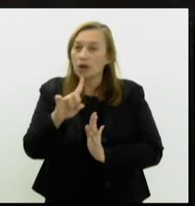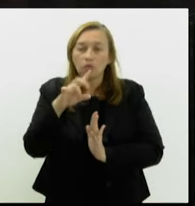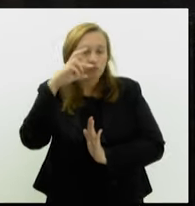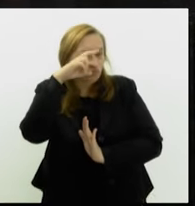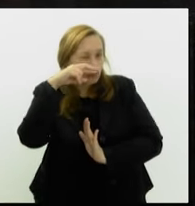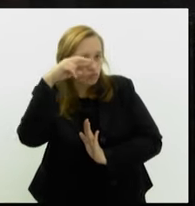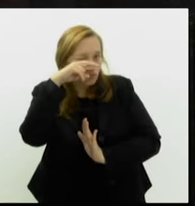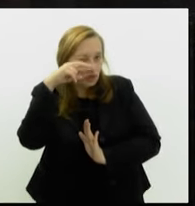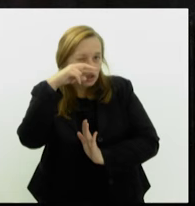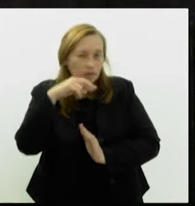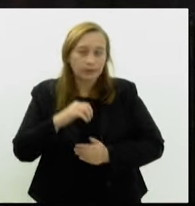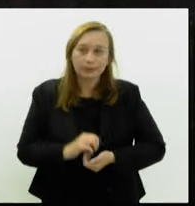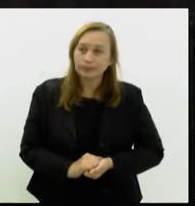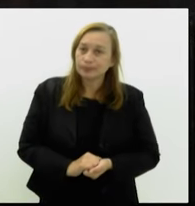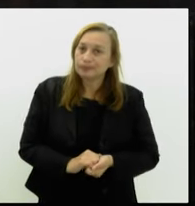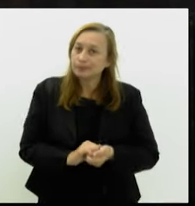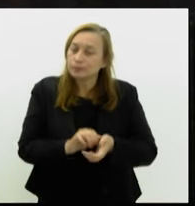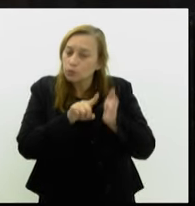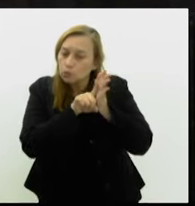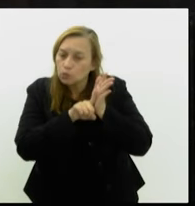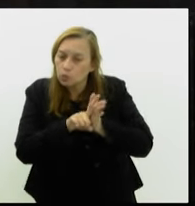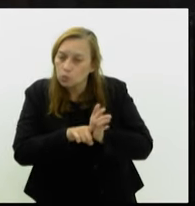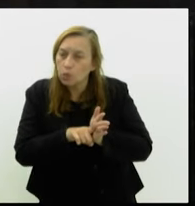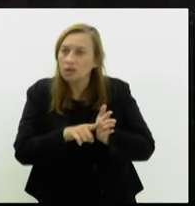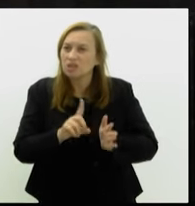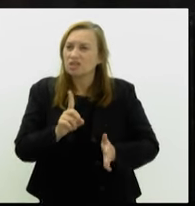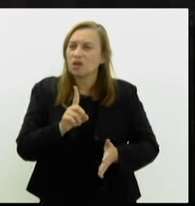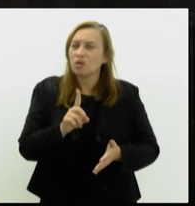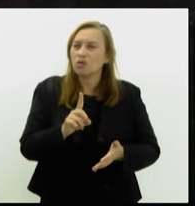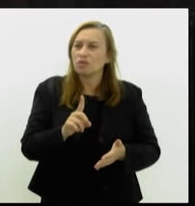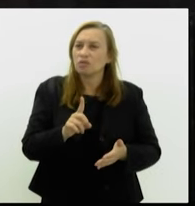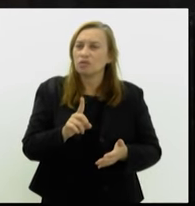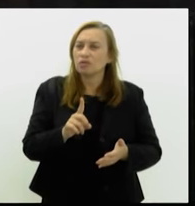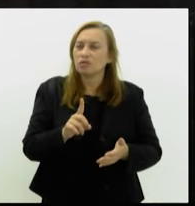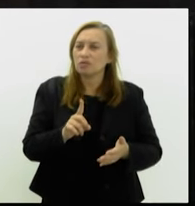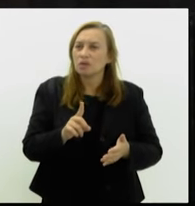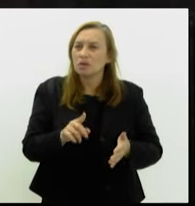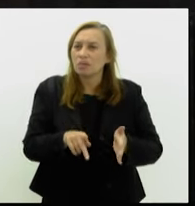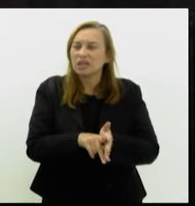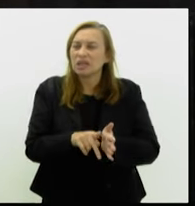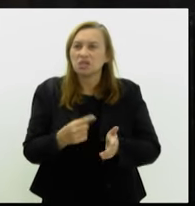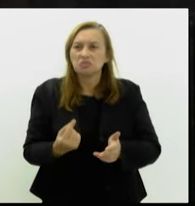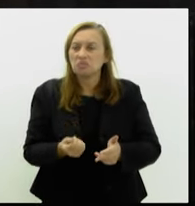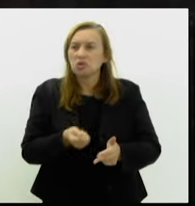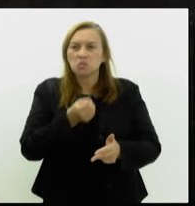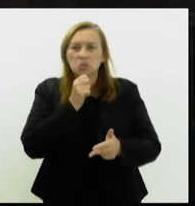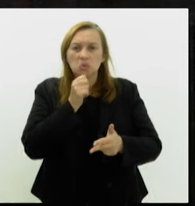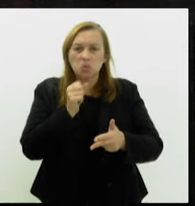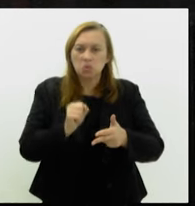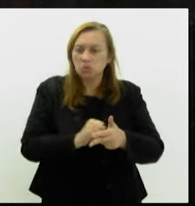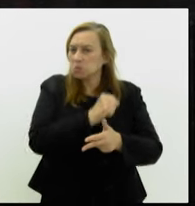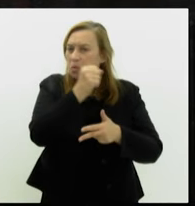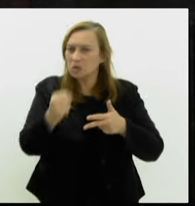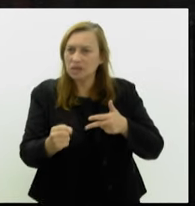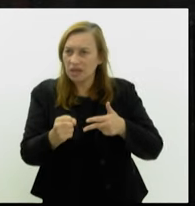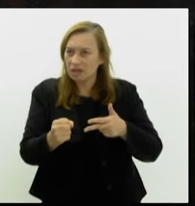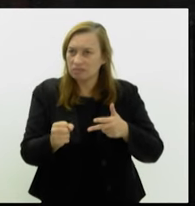investigados, que não fique em nenhum dos poderes pedra sobre